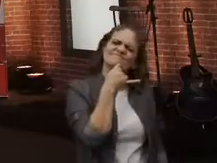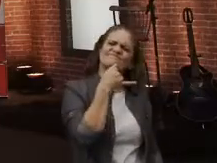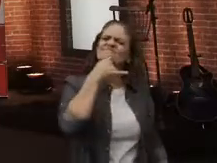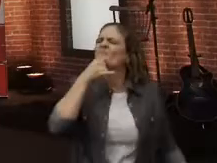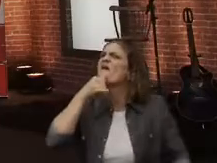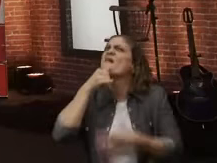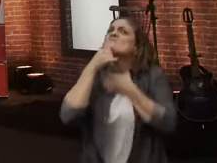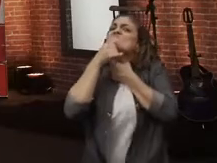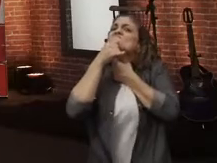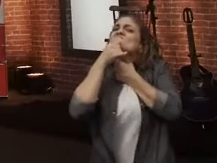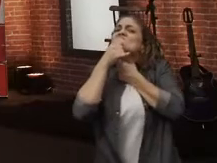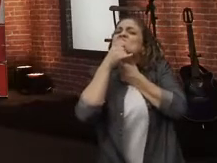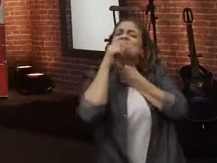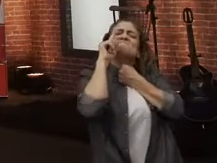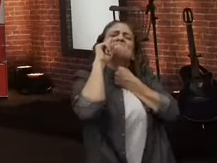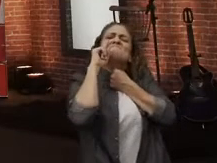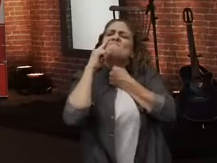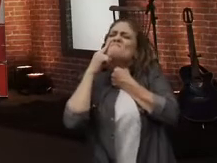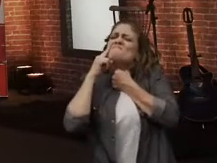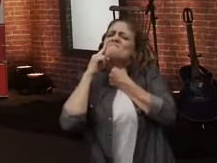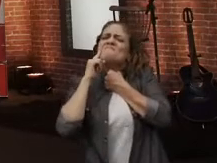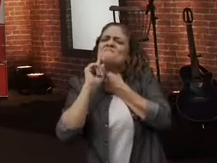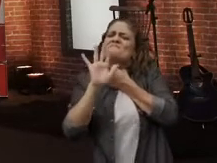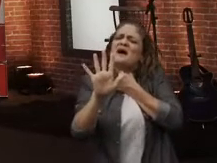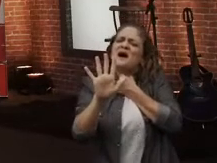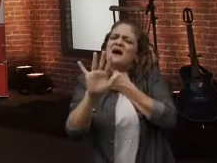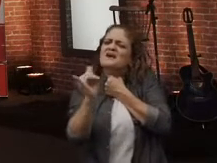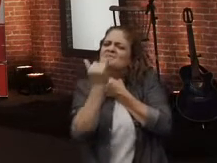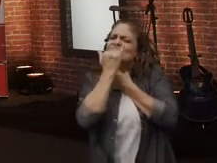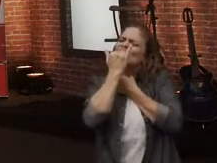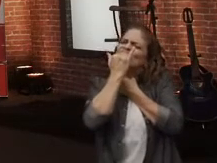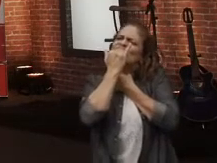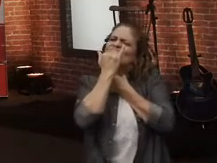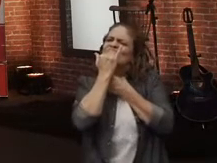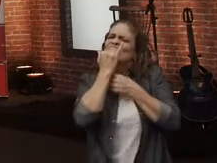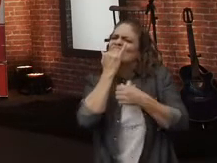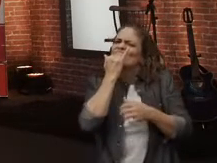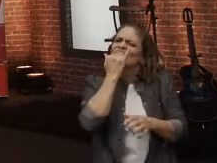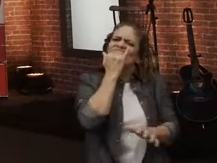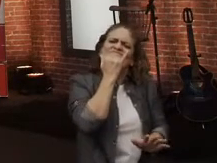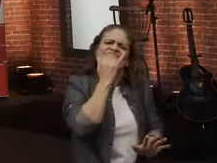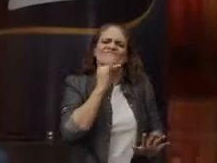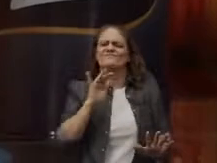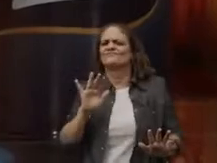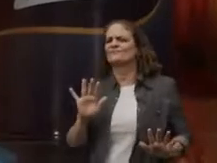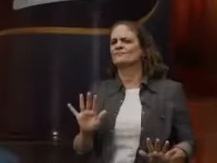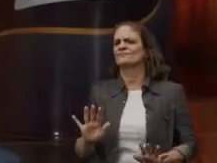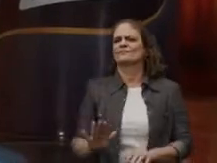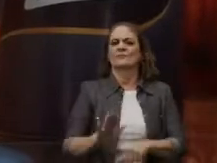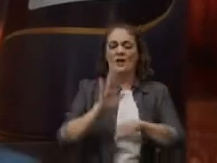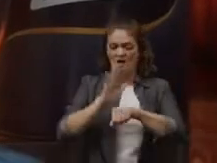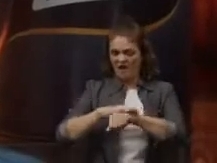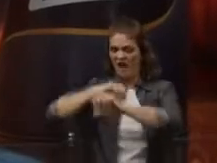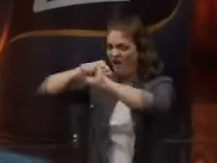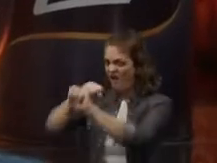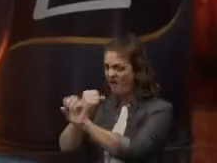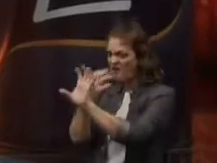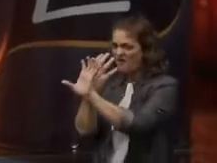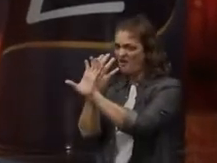Vou chorar, desculpe, mas eu vou chorar. Não ligue se eu não te